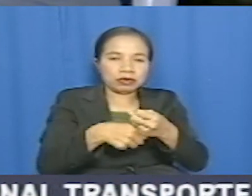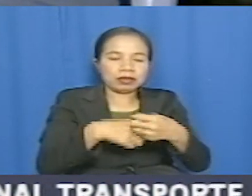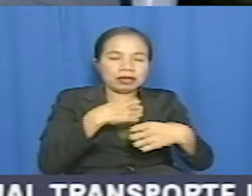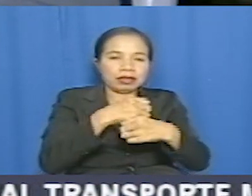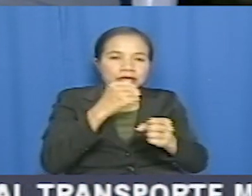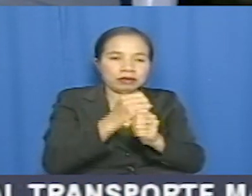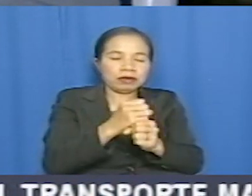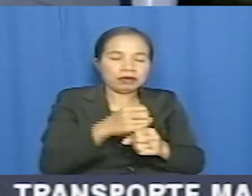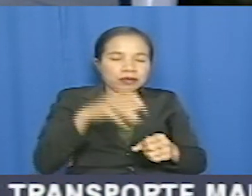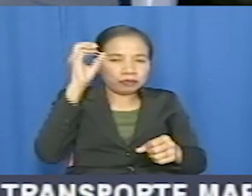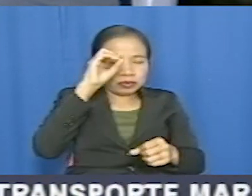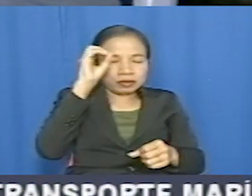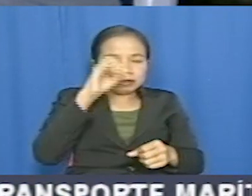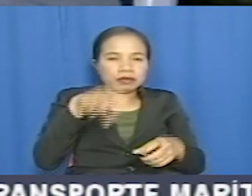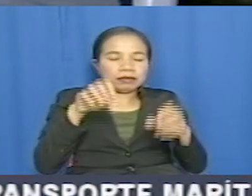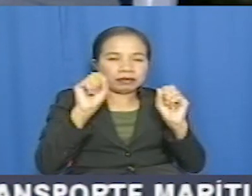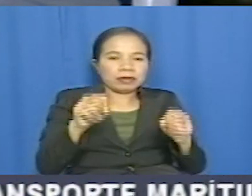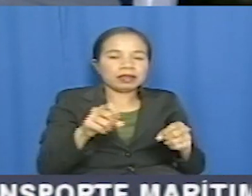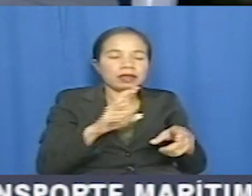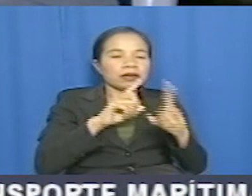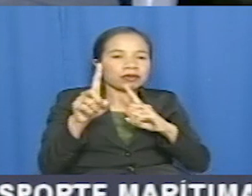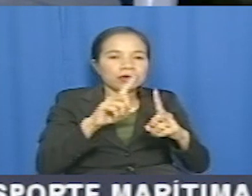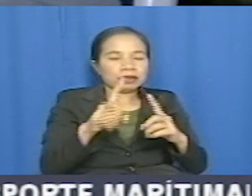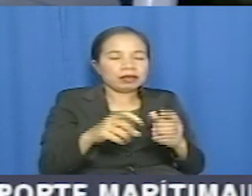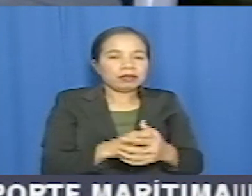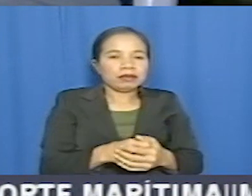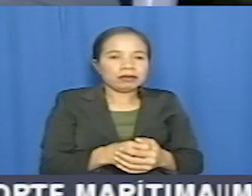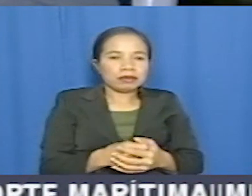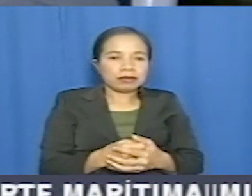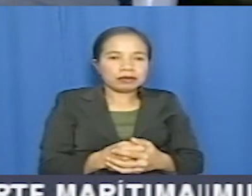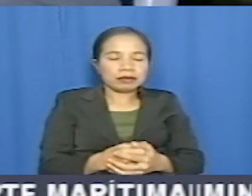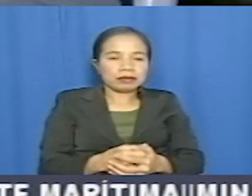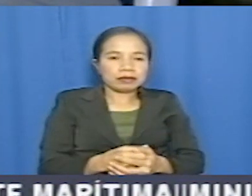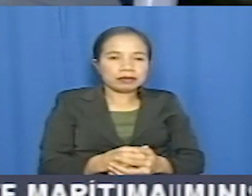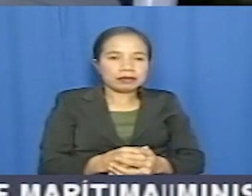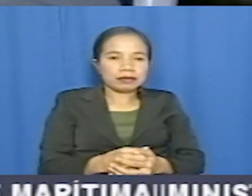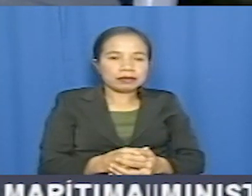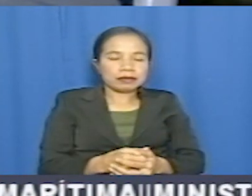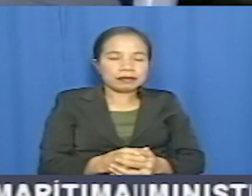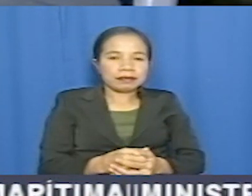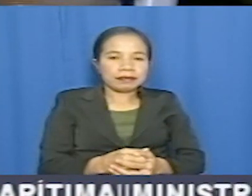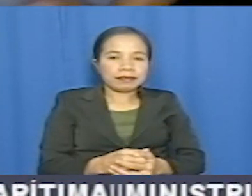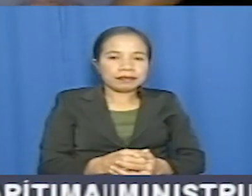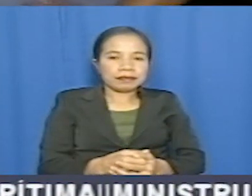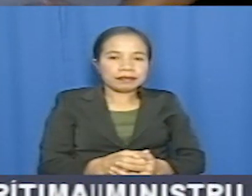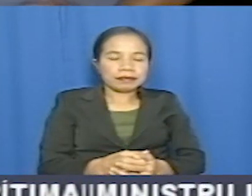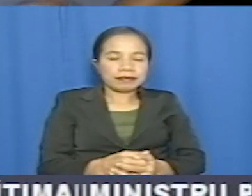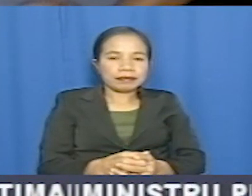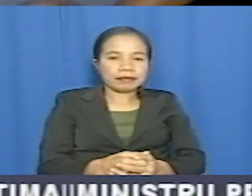inspeção na observação e bele elabora tok ninia progresso preliminaria ruma a foi de encontro foi na dauk halo teona